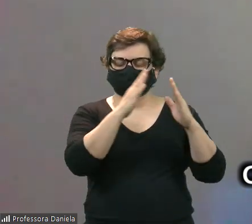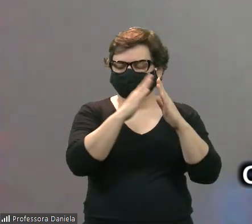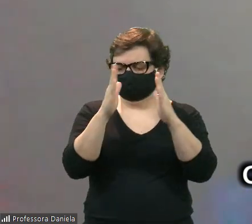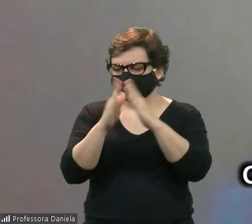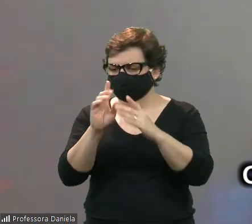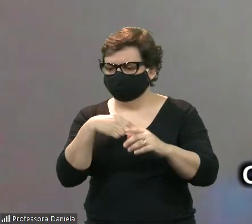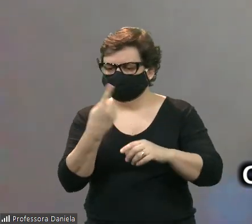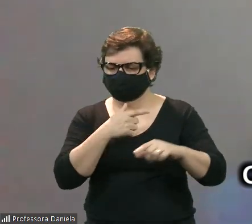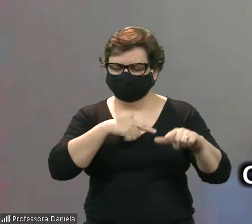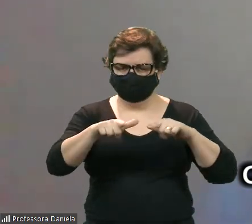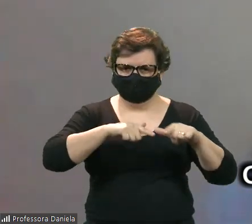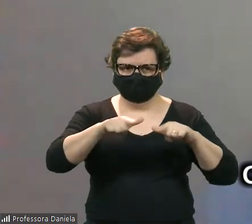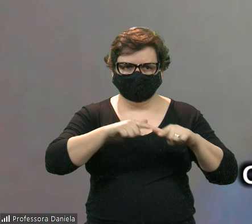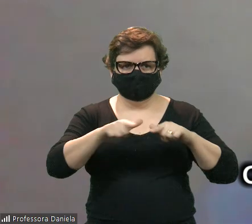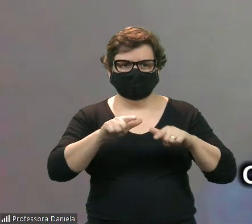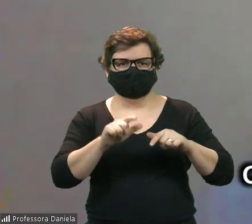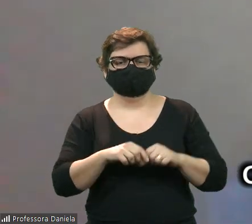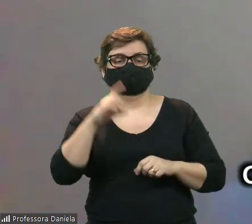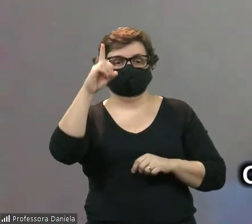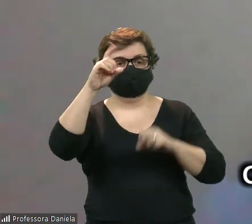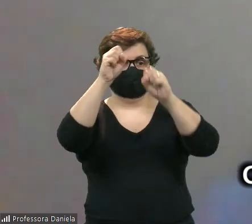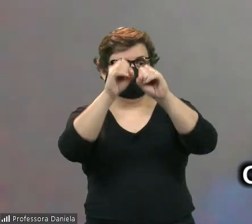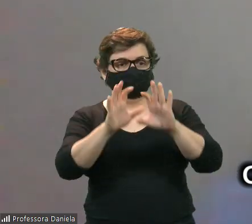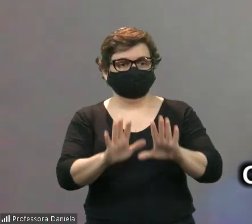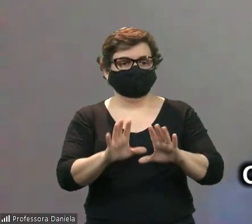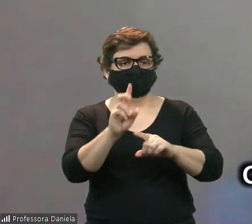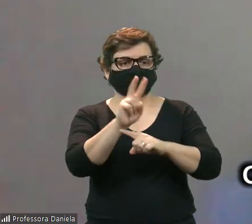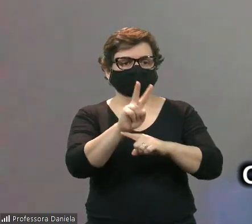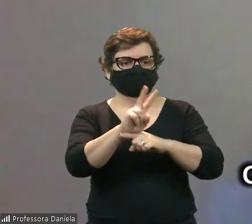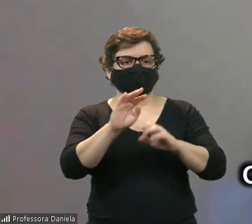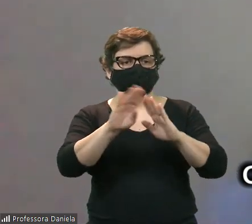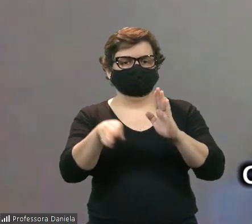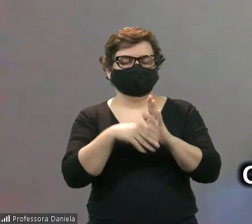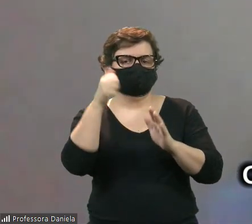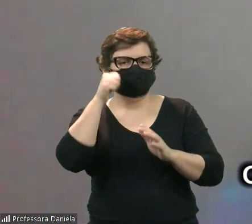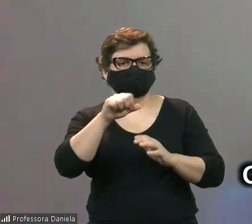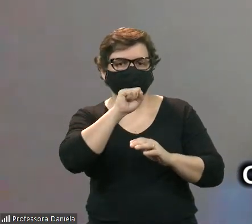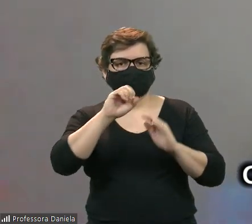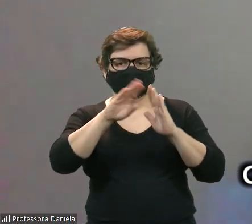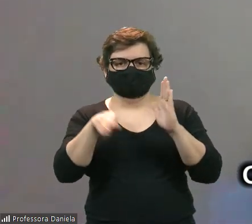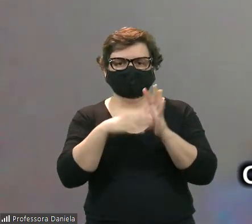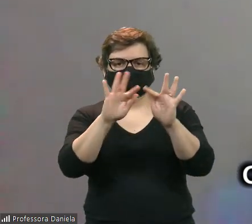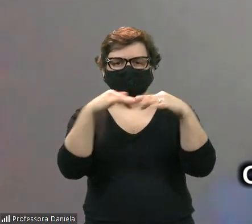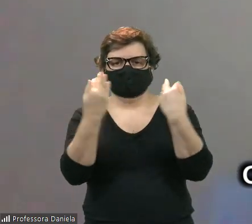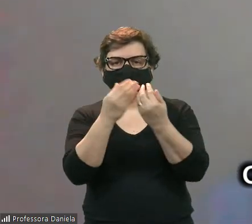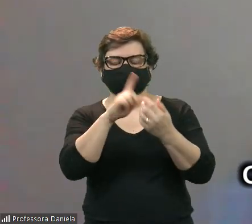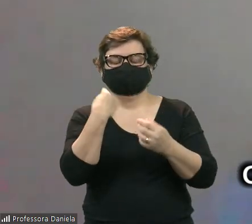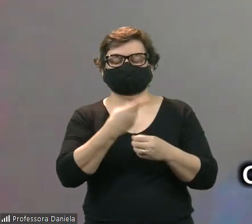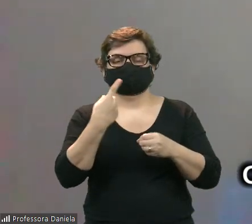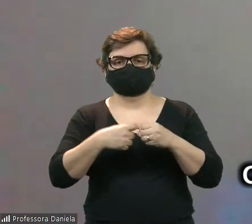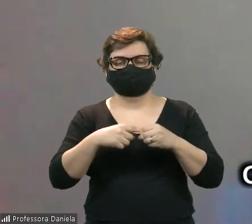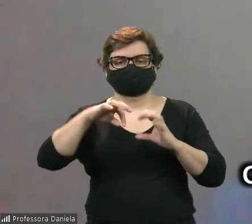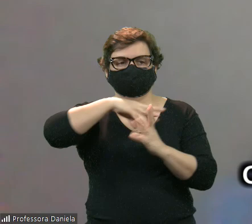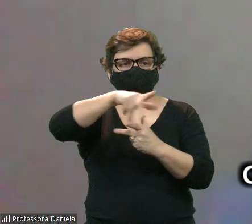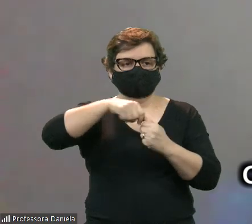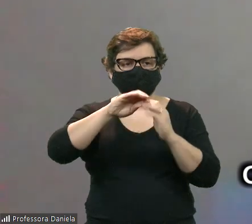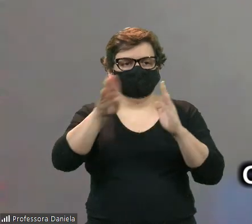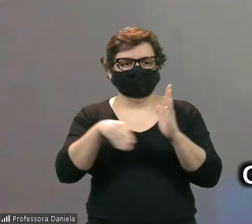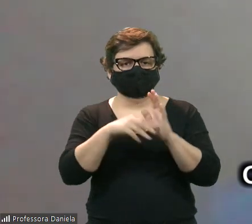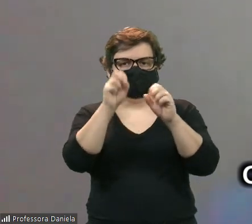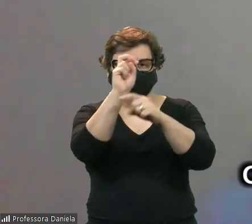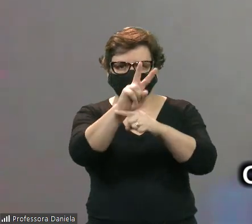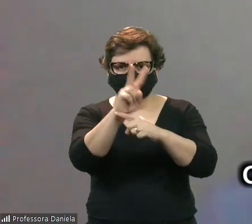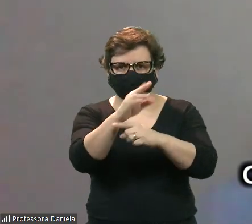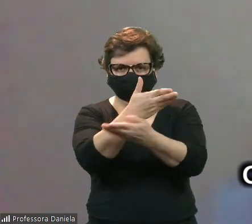nossos trabalhos. E que Deus, então, abençoe e proteja todas as mães, todas as famílias da nossa cidade e do mundo inteiro. E